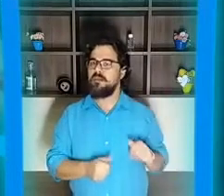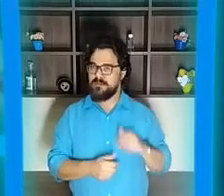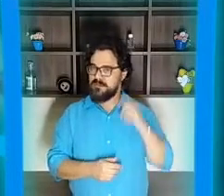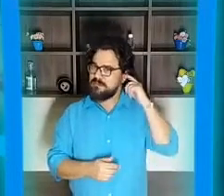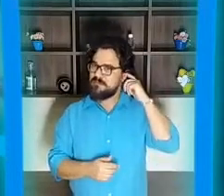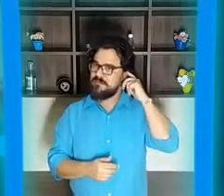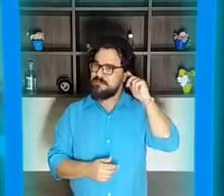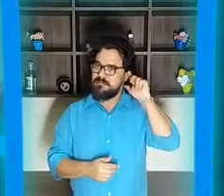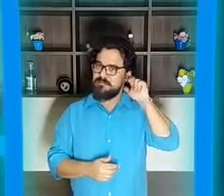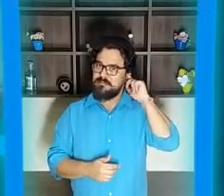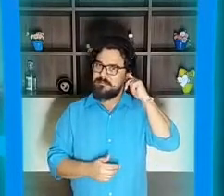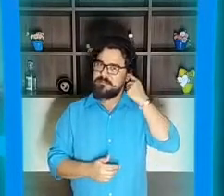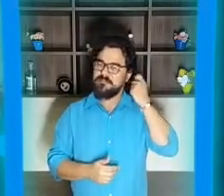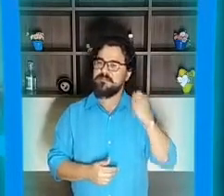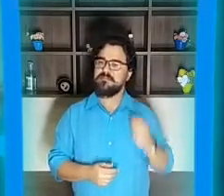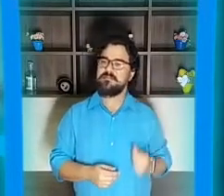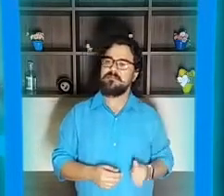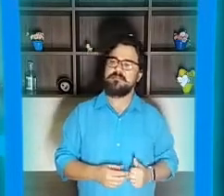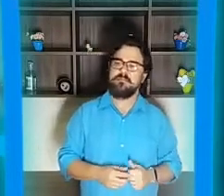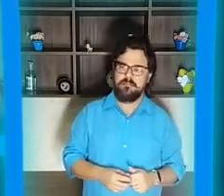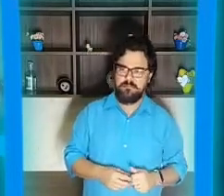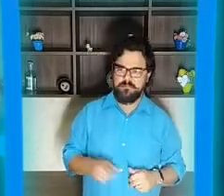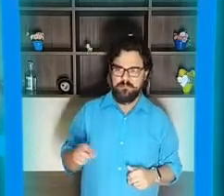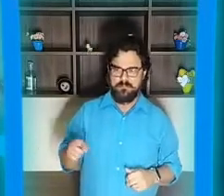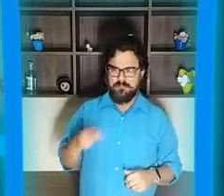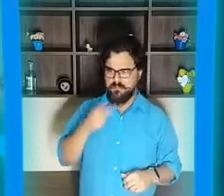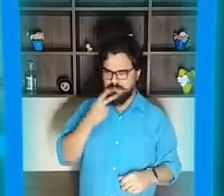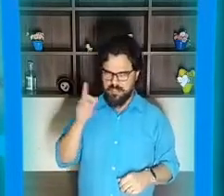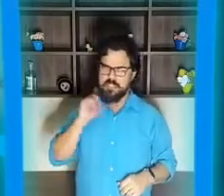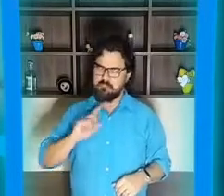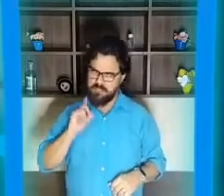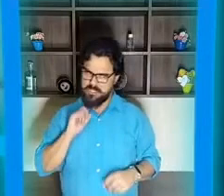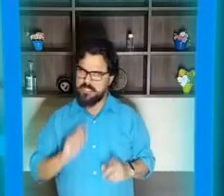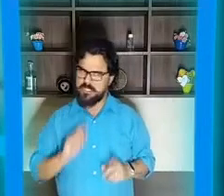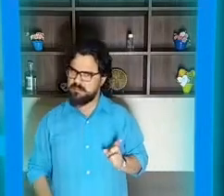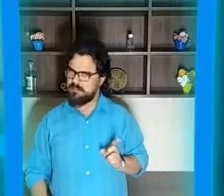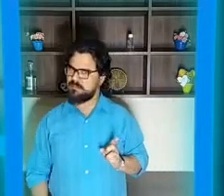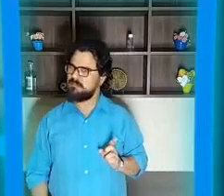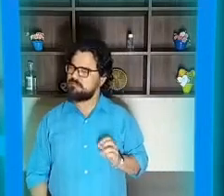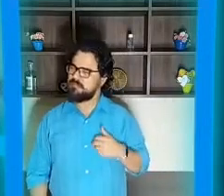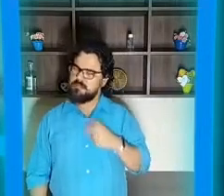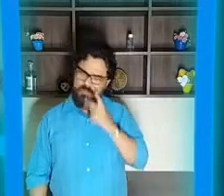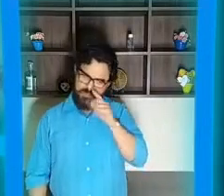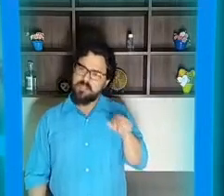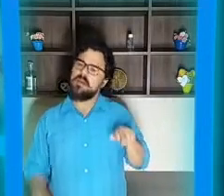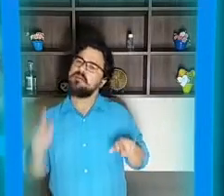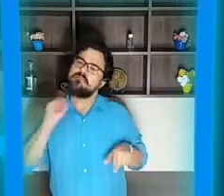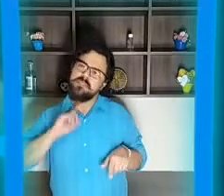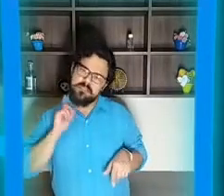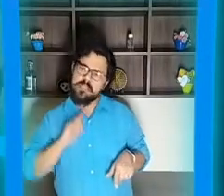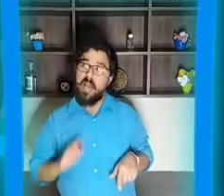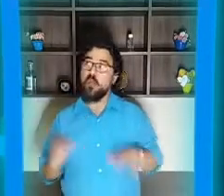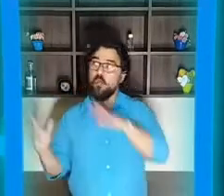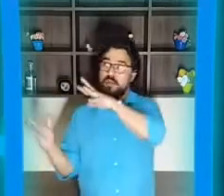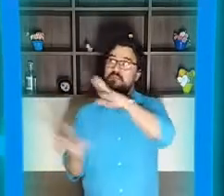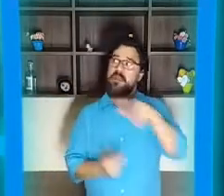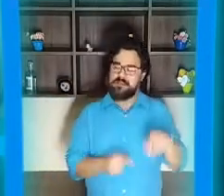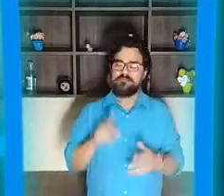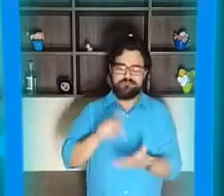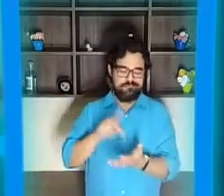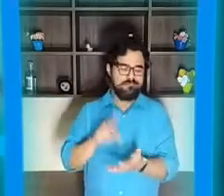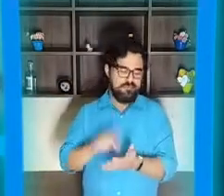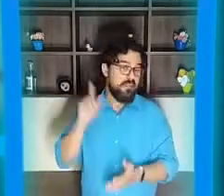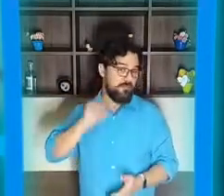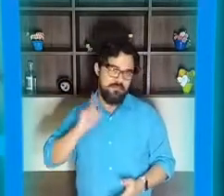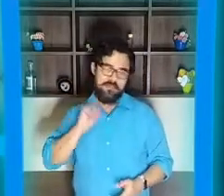aqui tá dizendo que é de Minas ele. Ah, então é isso. Porque Minas é o universo. Já viu o tamanho de Minas? Gente, eu tenho parente em